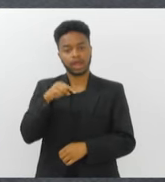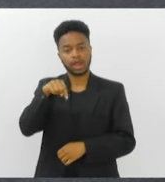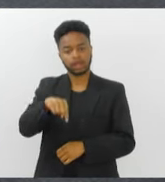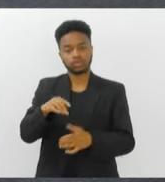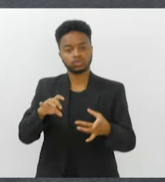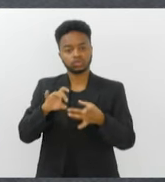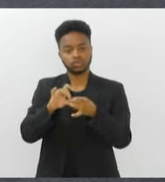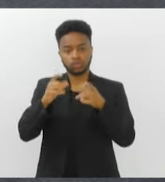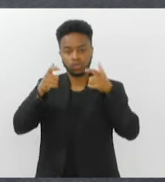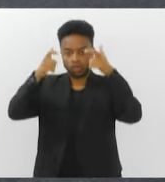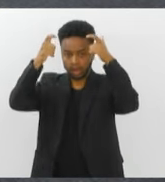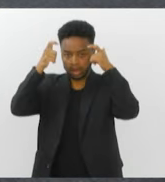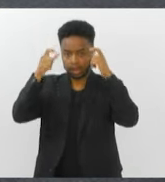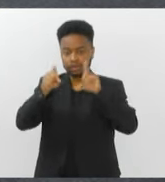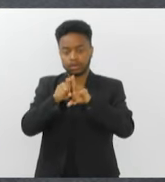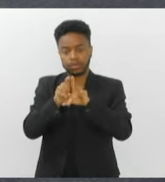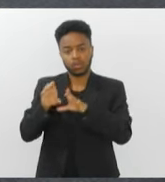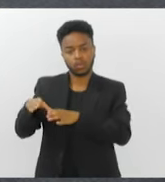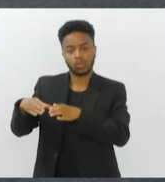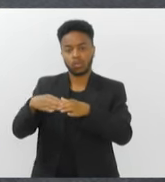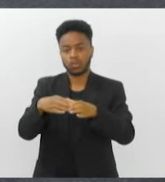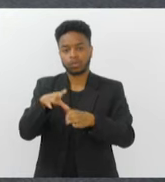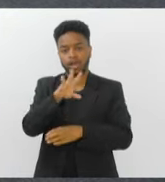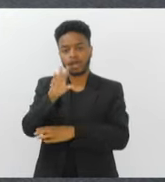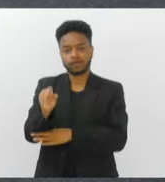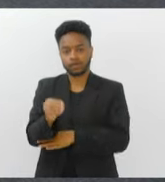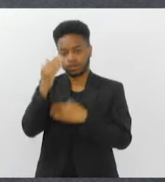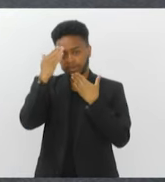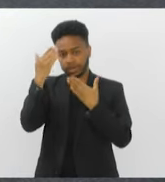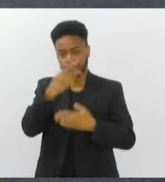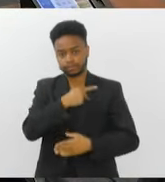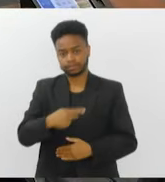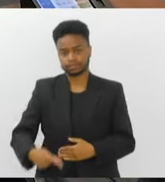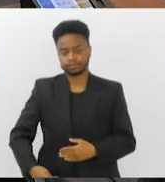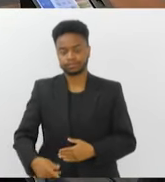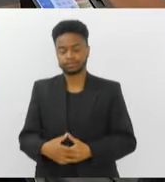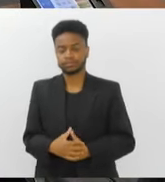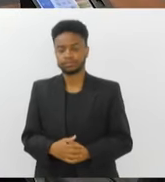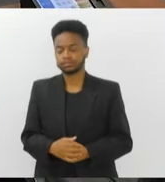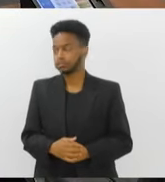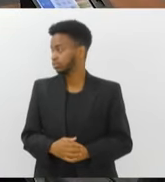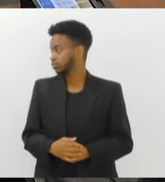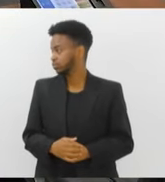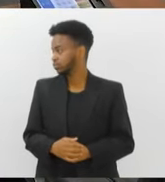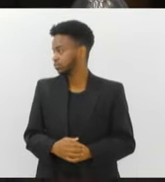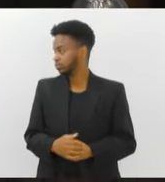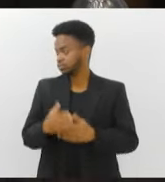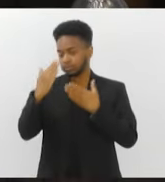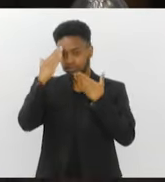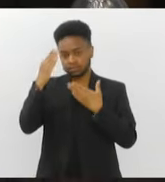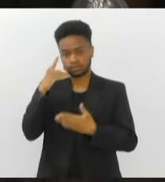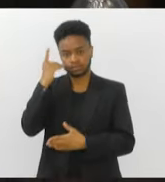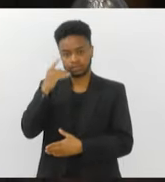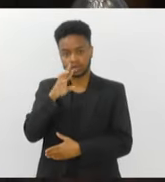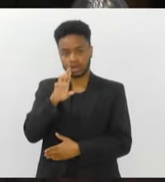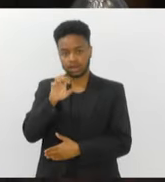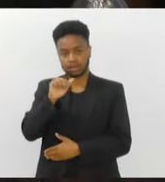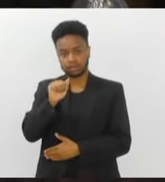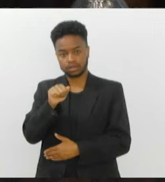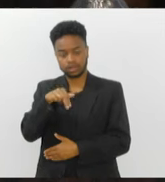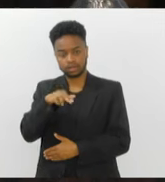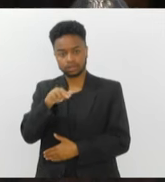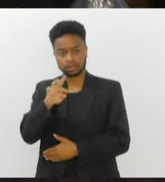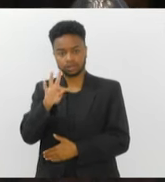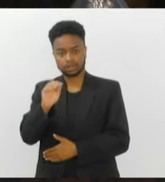rei e a toda a comitiva africana. Muito obrigada, senhor presidente. Obrigado, nossa nobre deputada Renata Souza. Próximo